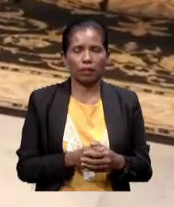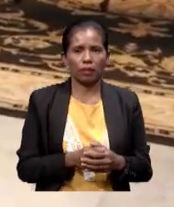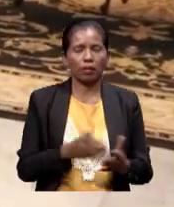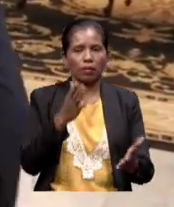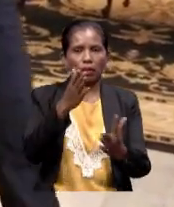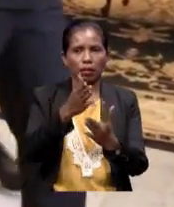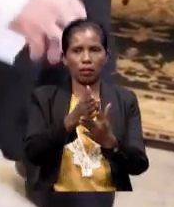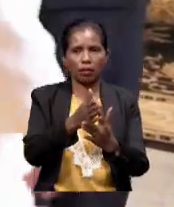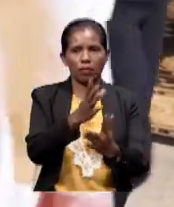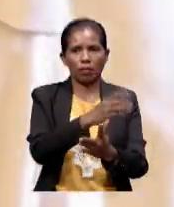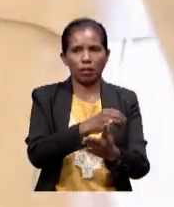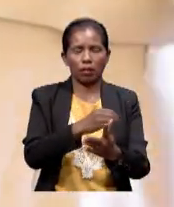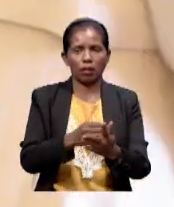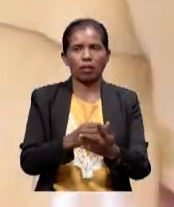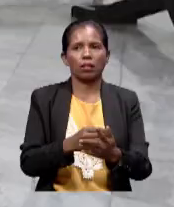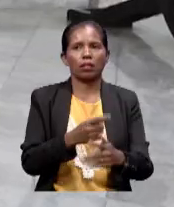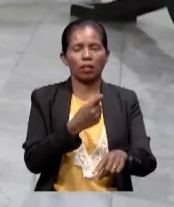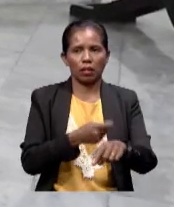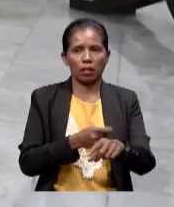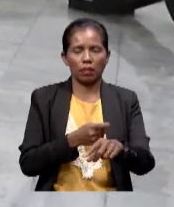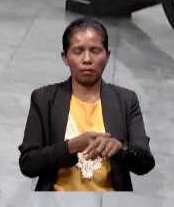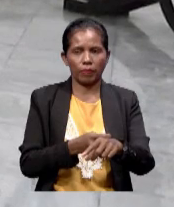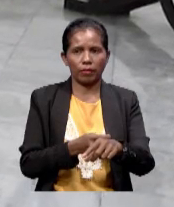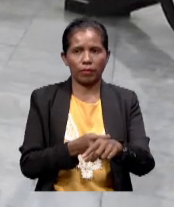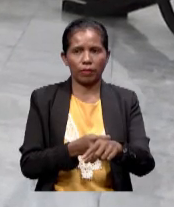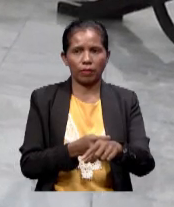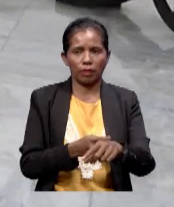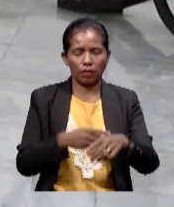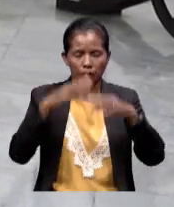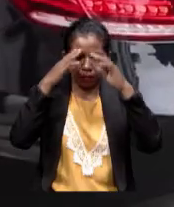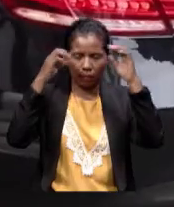adesão nia durante de tempo presidência